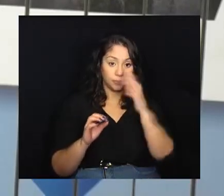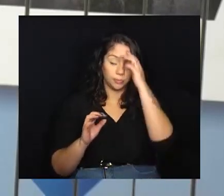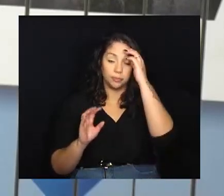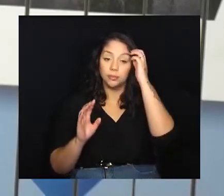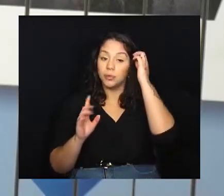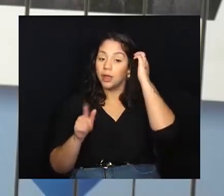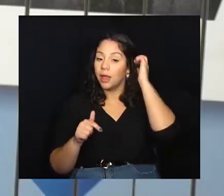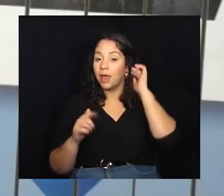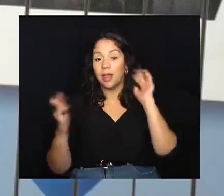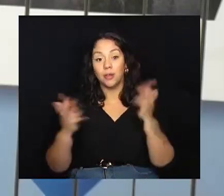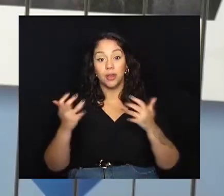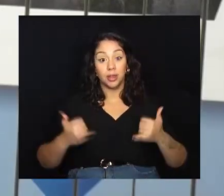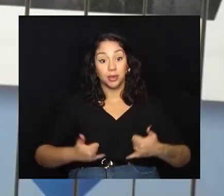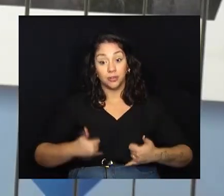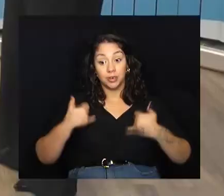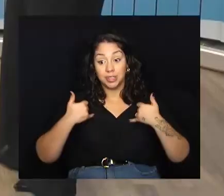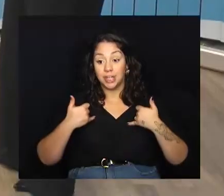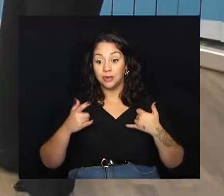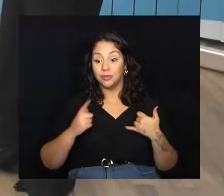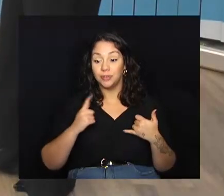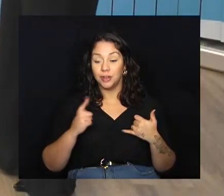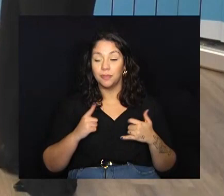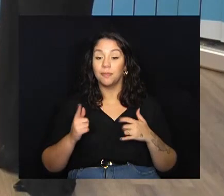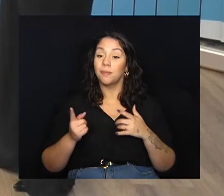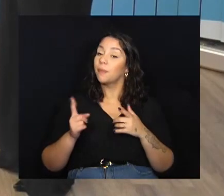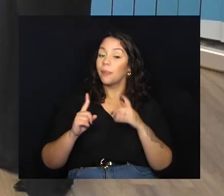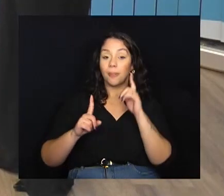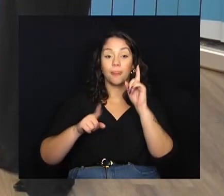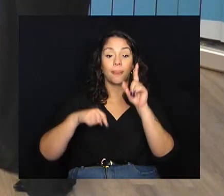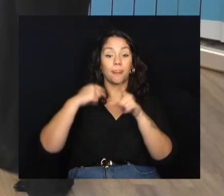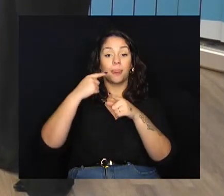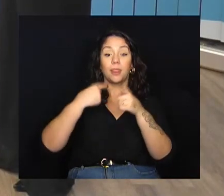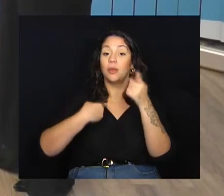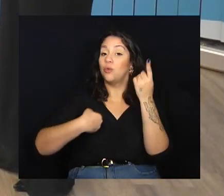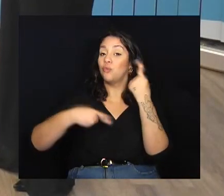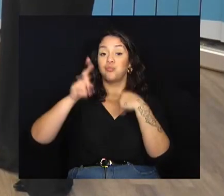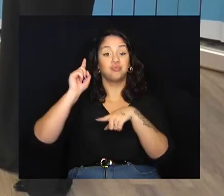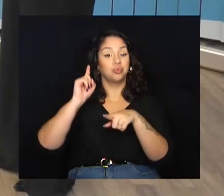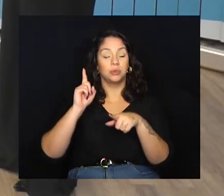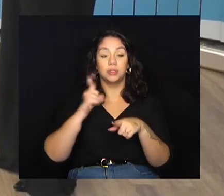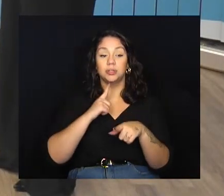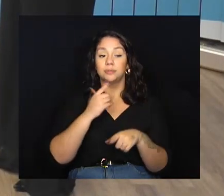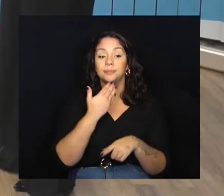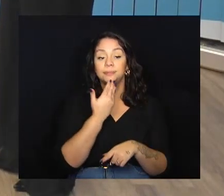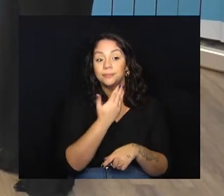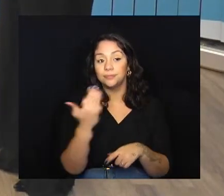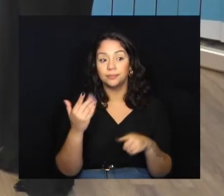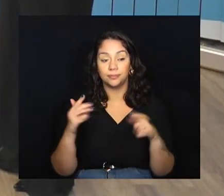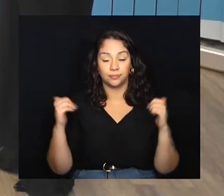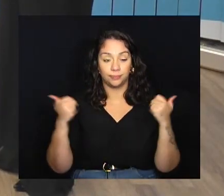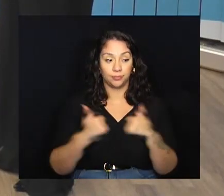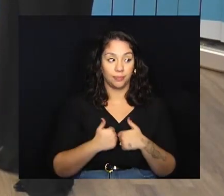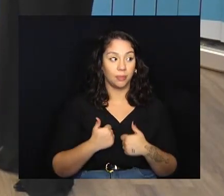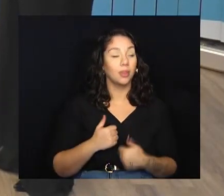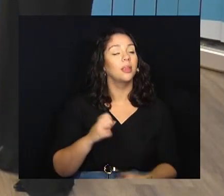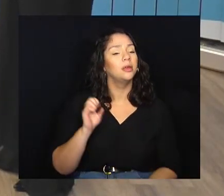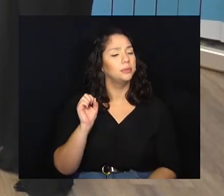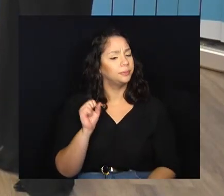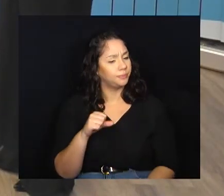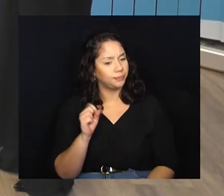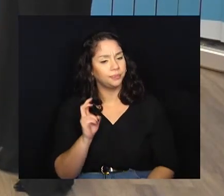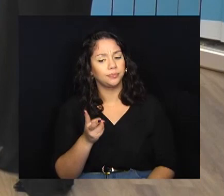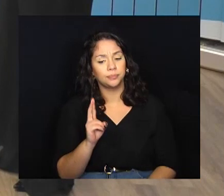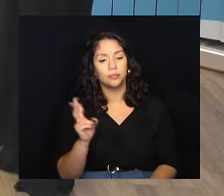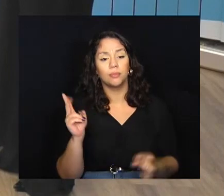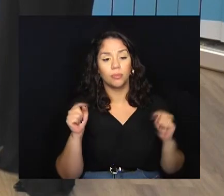essa semana de aniversário a gente deu um up ainda mais ainda nessa campanha de dúvidas né então sempre reforçando